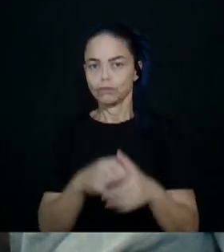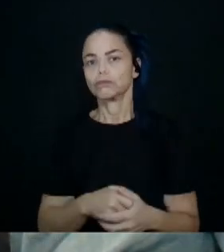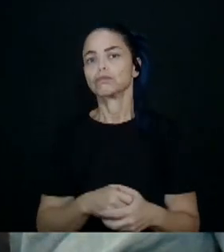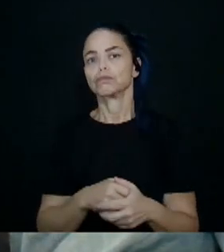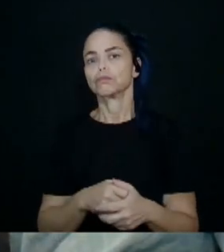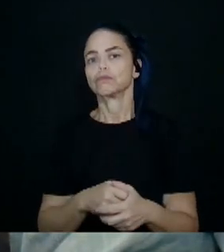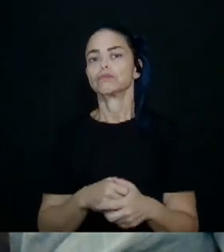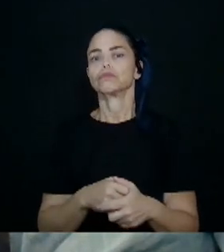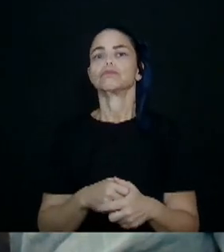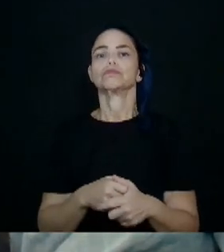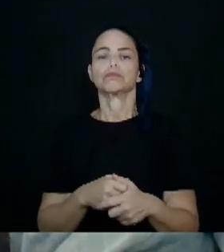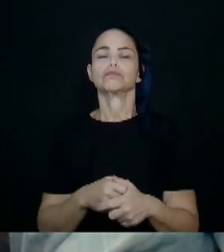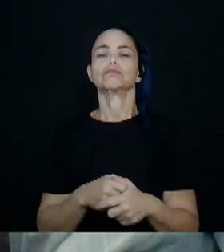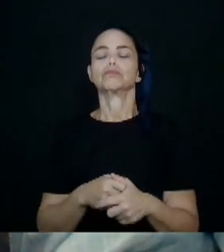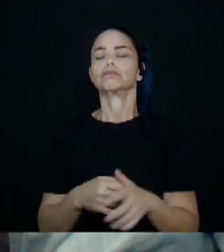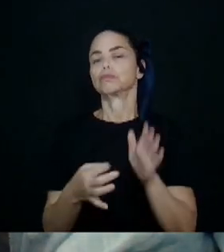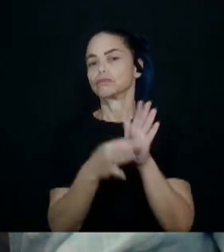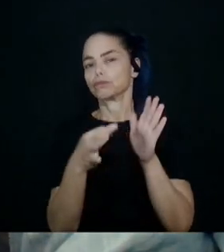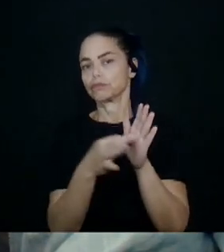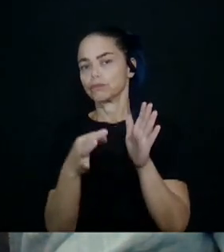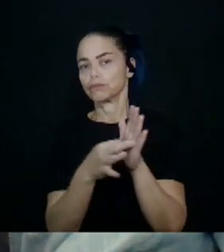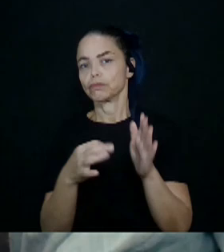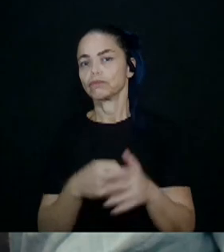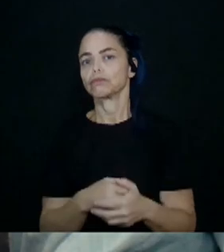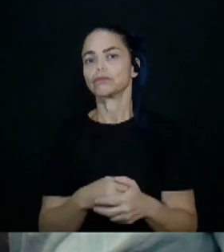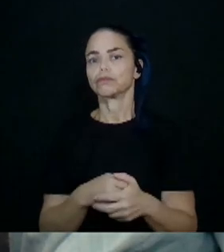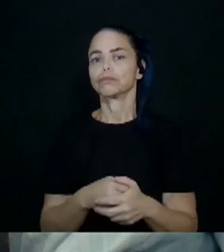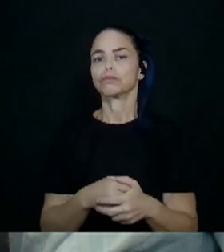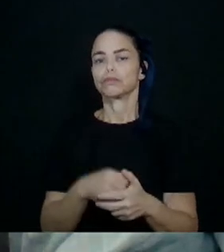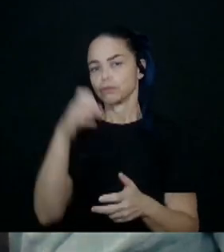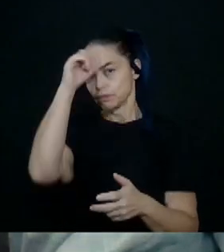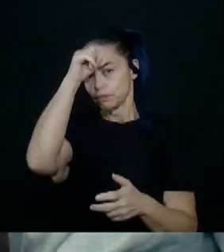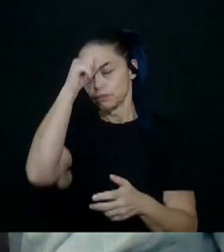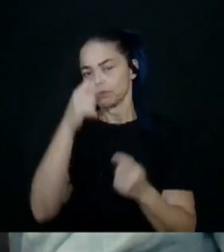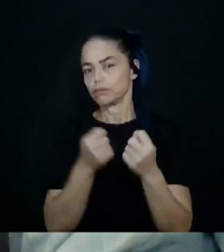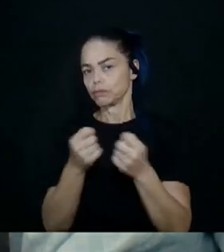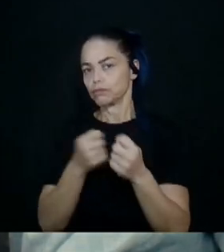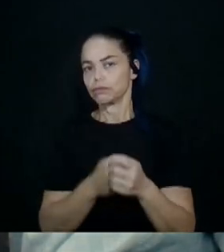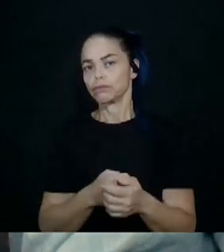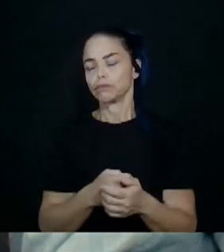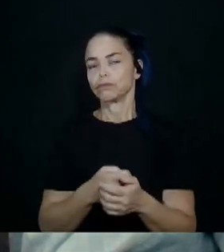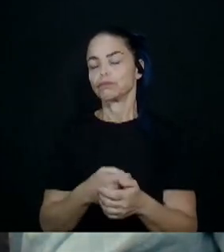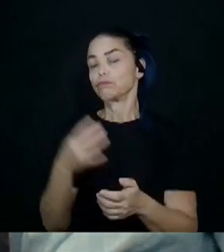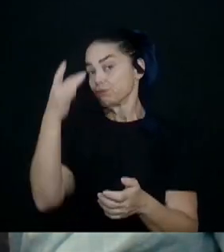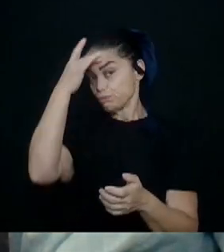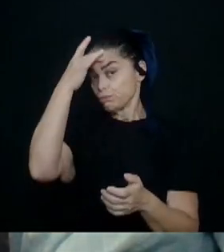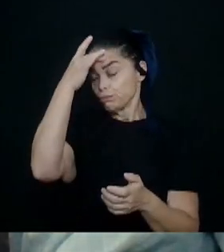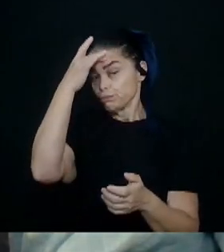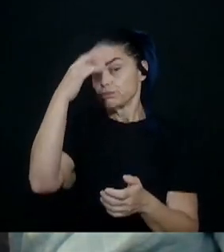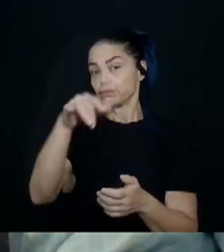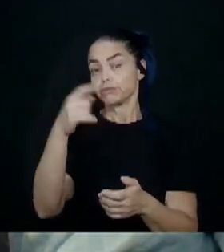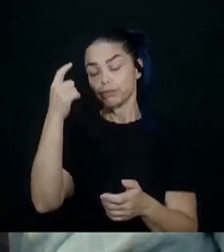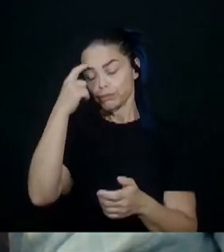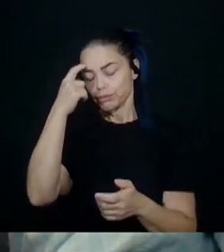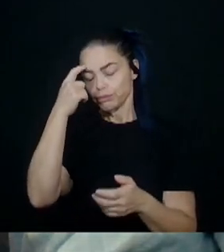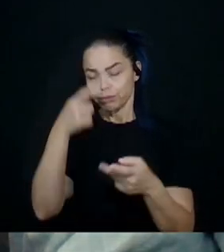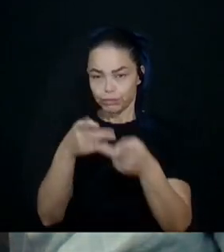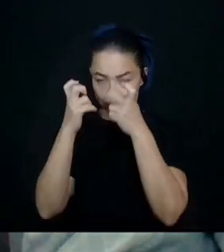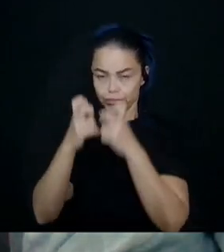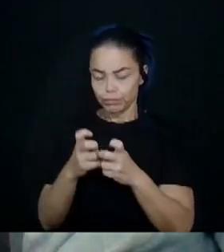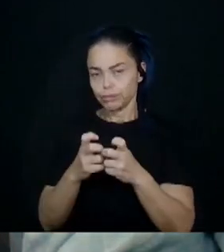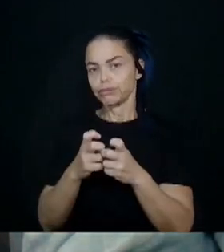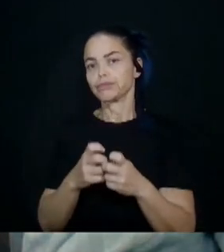Então, a dica que eu dou aprenda a controlar os seus pensamentos, volte para o momento presente, né? Percebeu ali que você